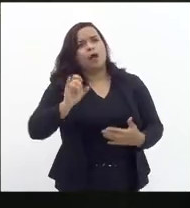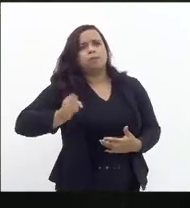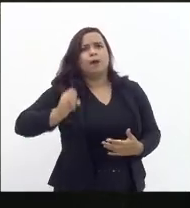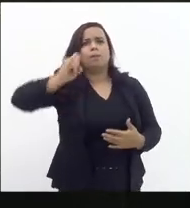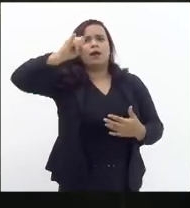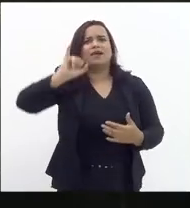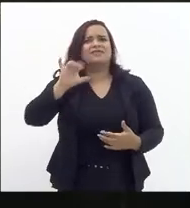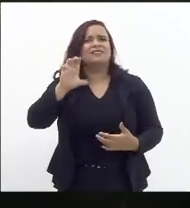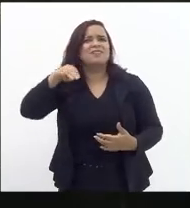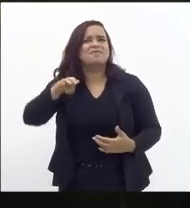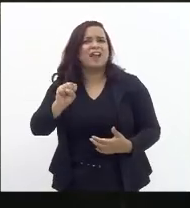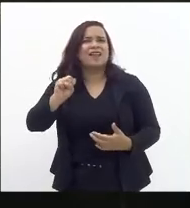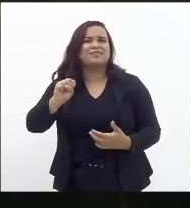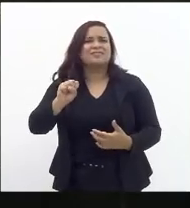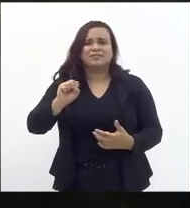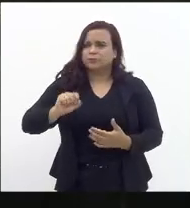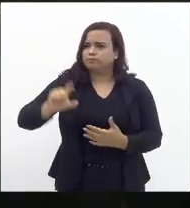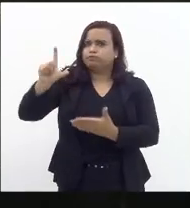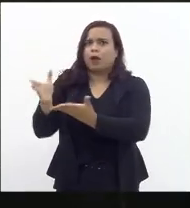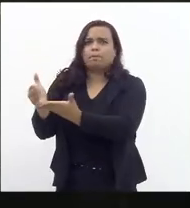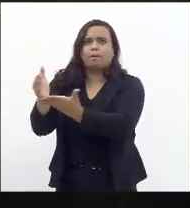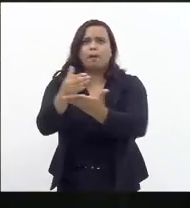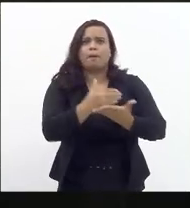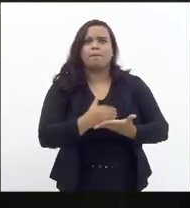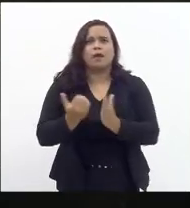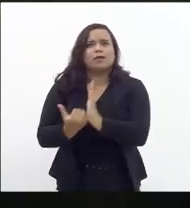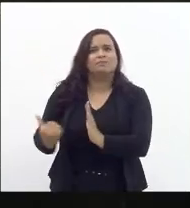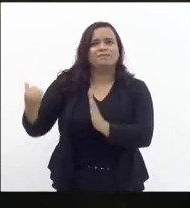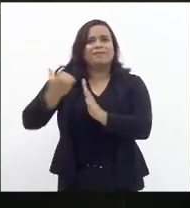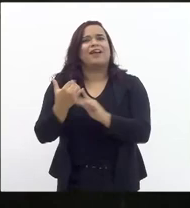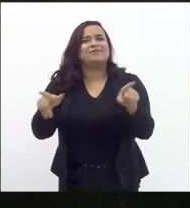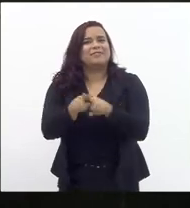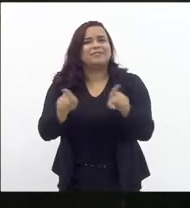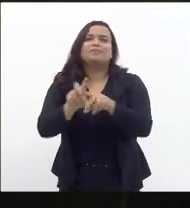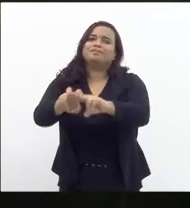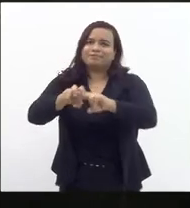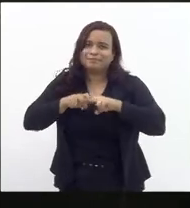a arrecadação sobe, também sobe. Isso não se deve